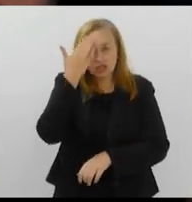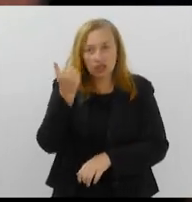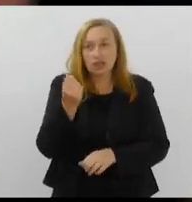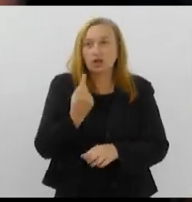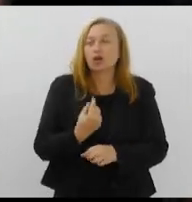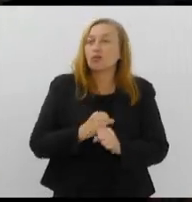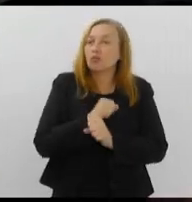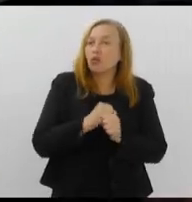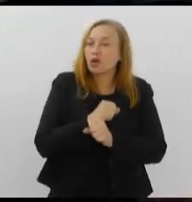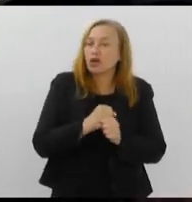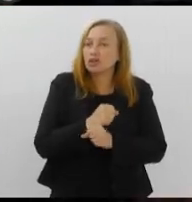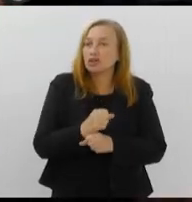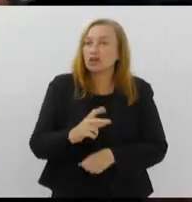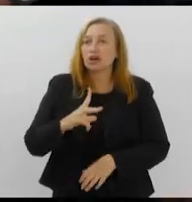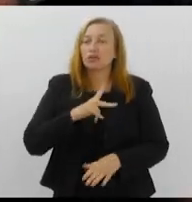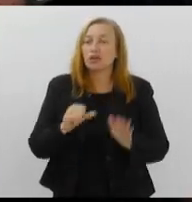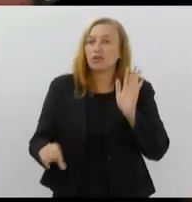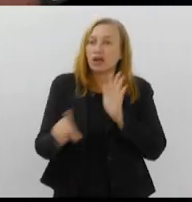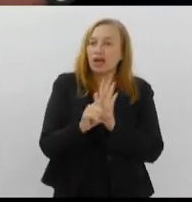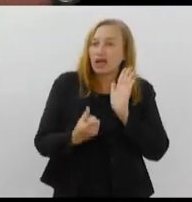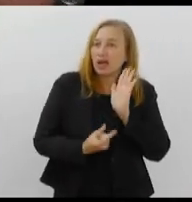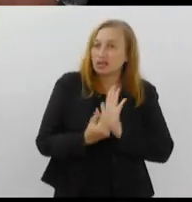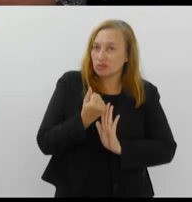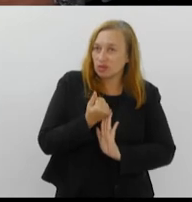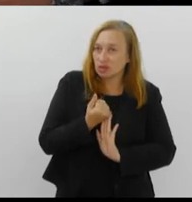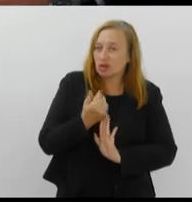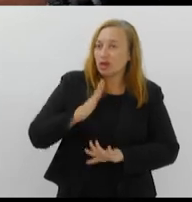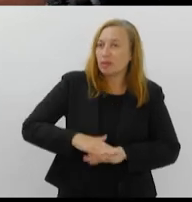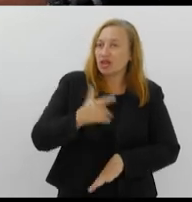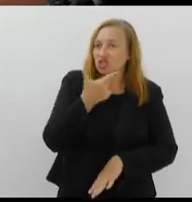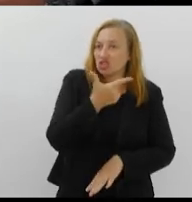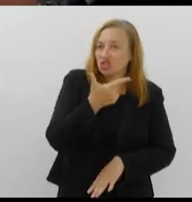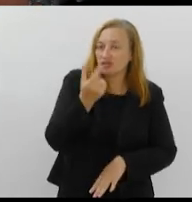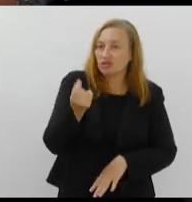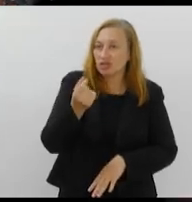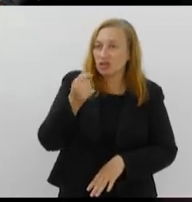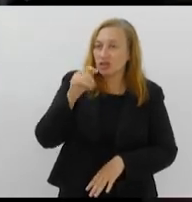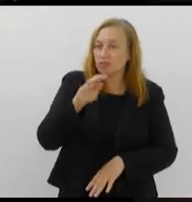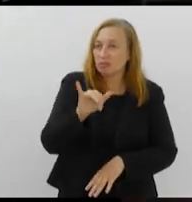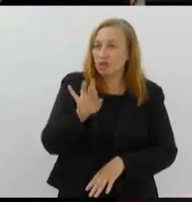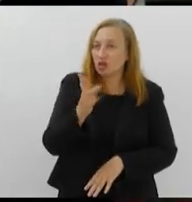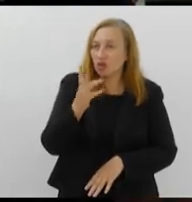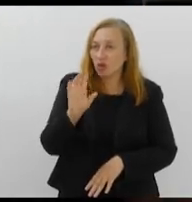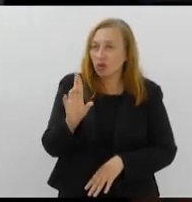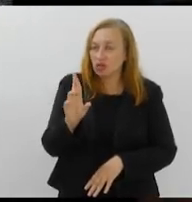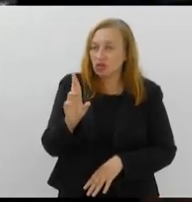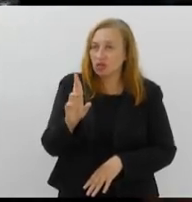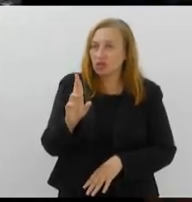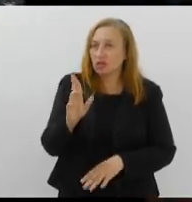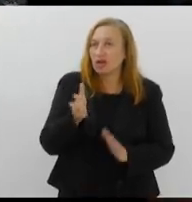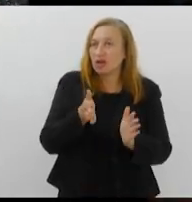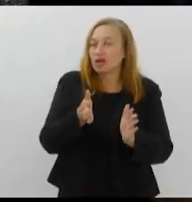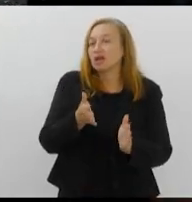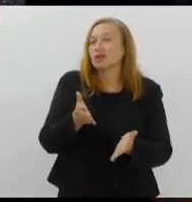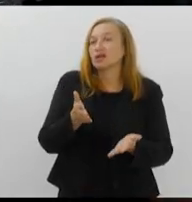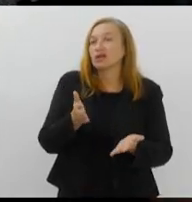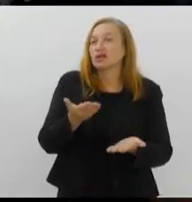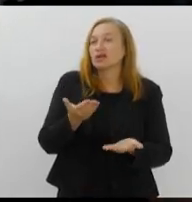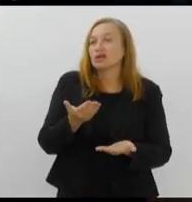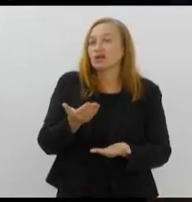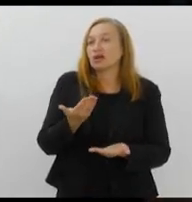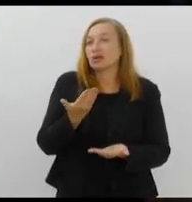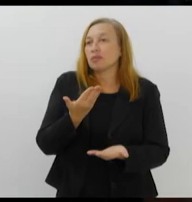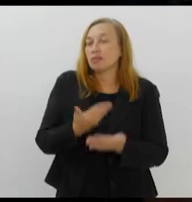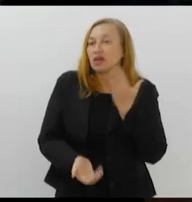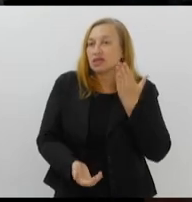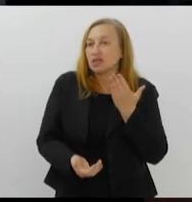ano, segundo a própria lei orçamentária, mais de 20 bilhões de reais perdidos em incentivos